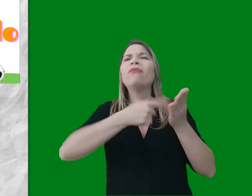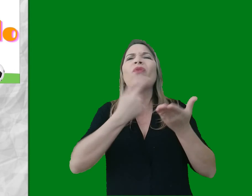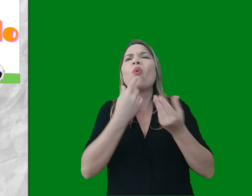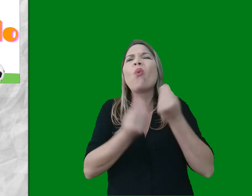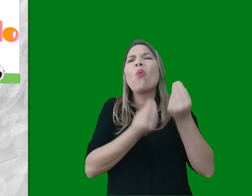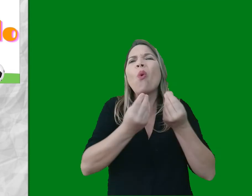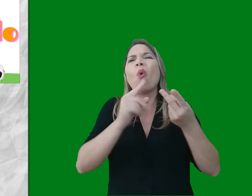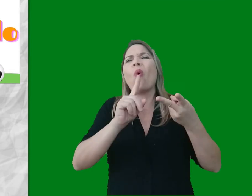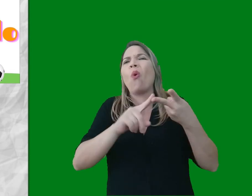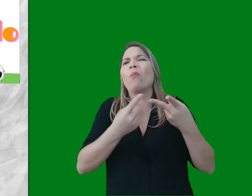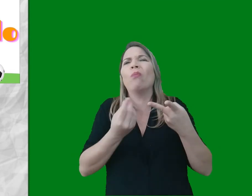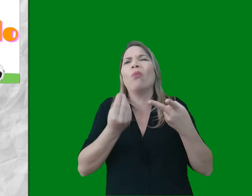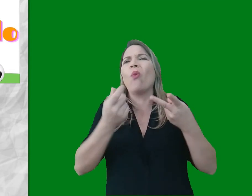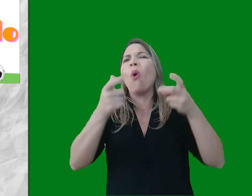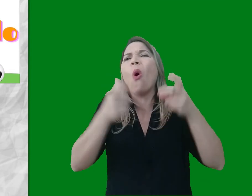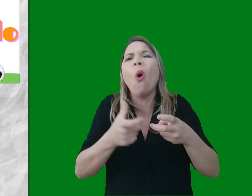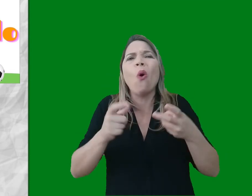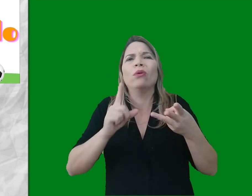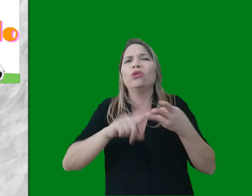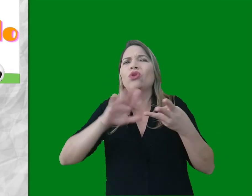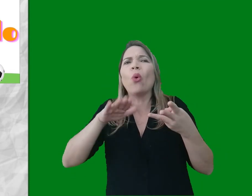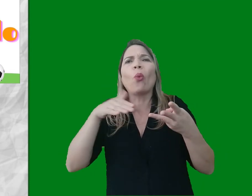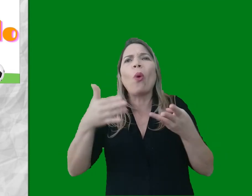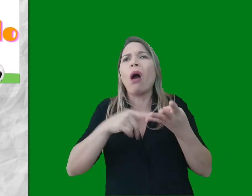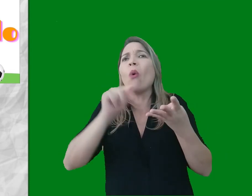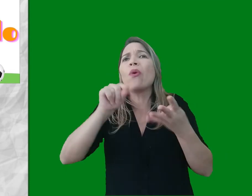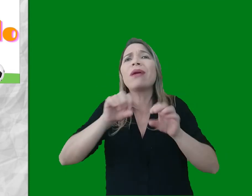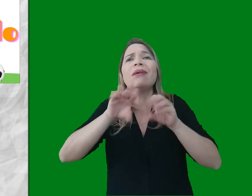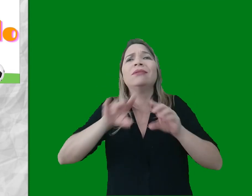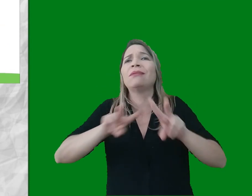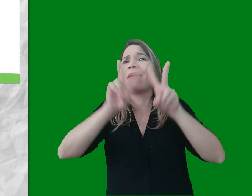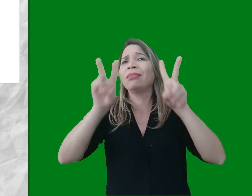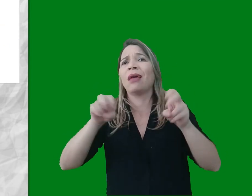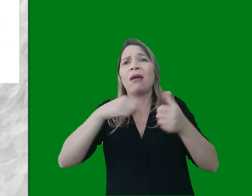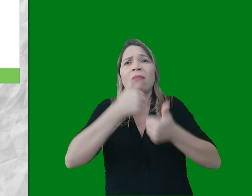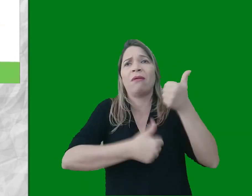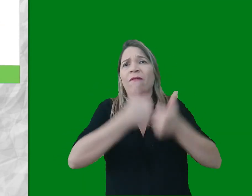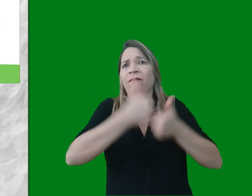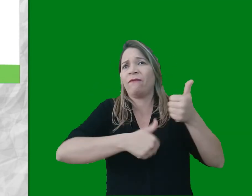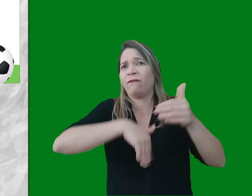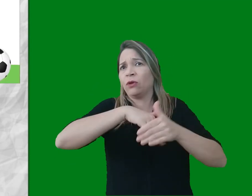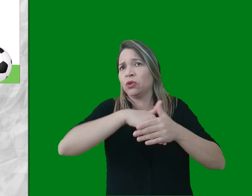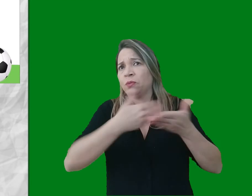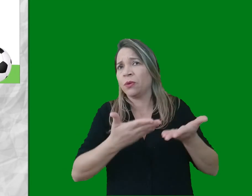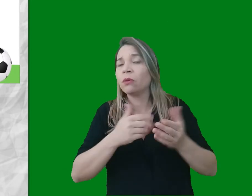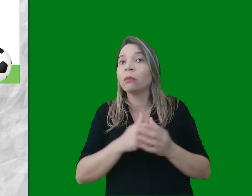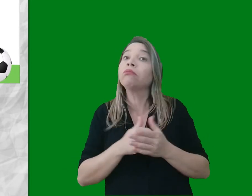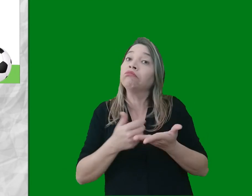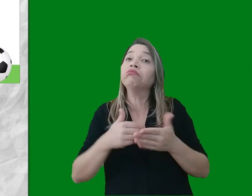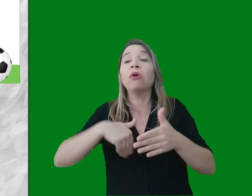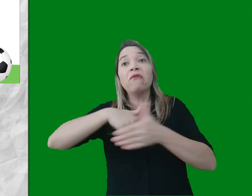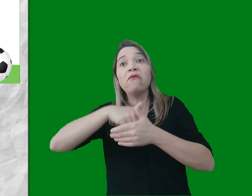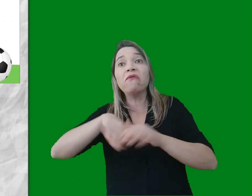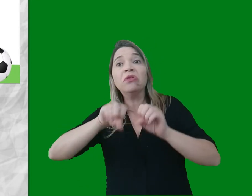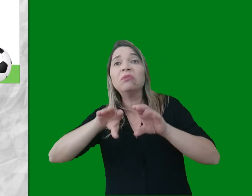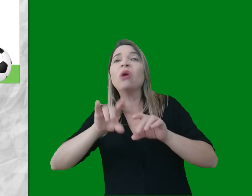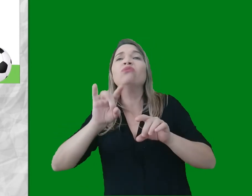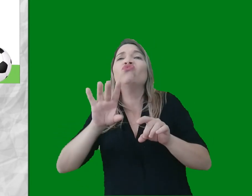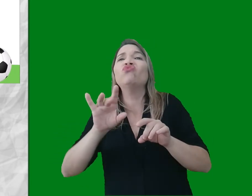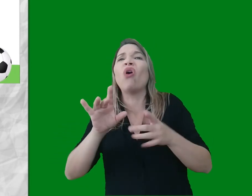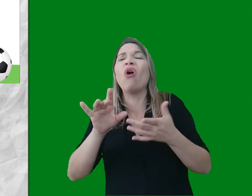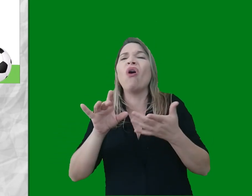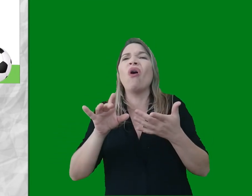futebol, sendo um objeto amplo e com várias facetas a serem observadas. Apontam que o ensino do futebol não deve reproduzir o